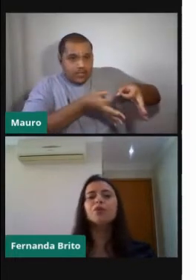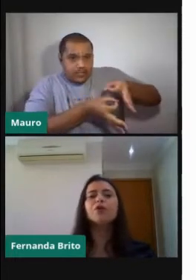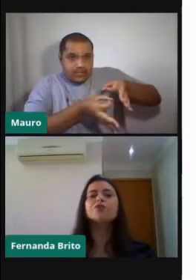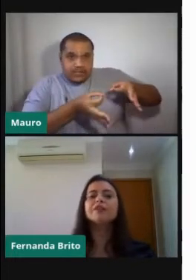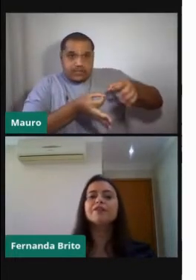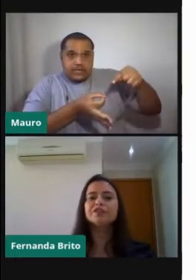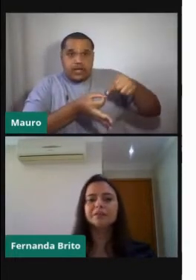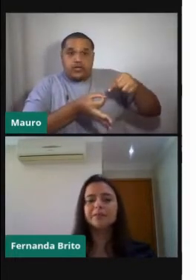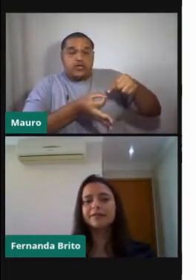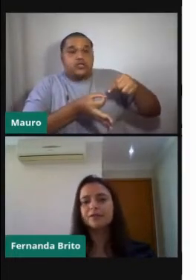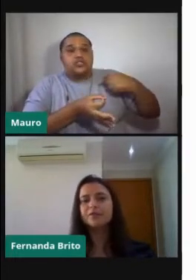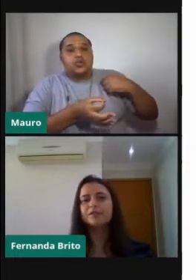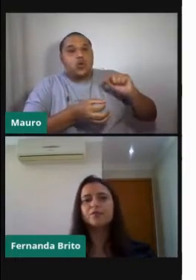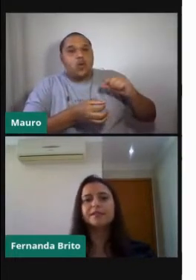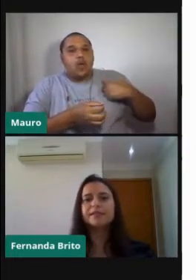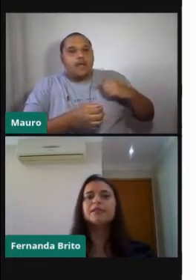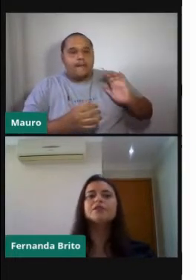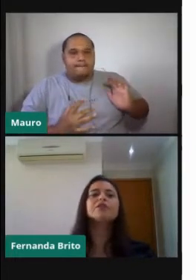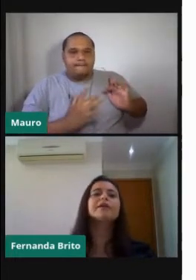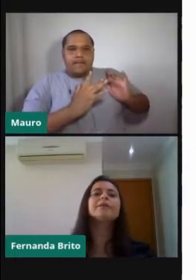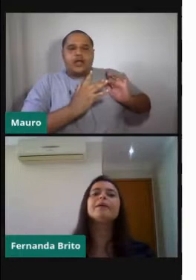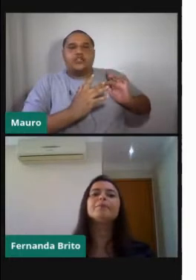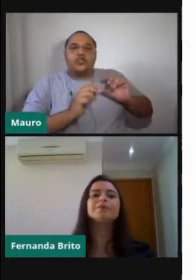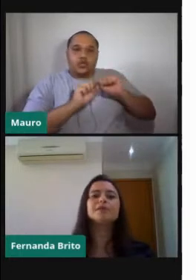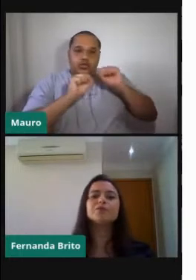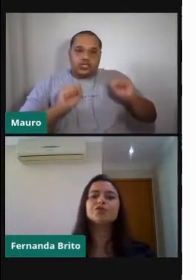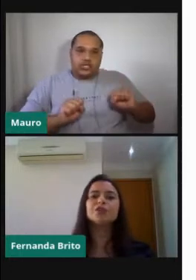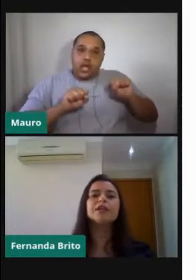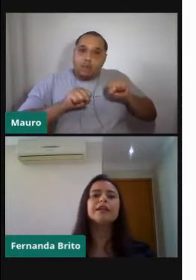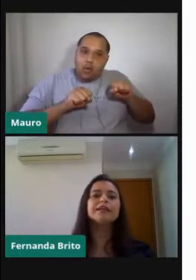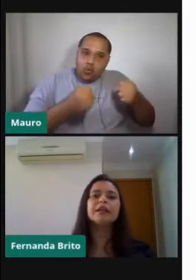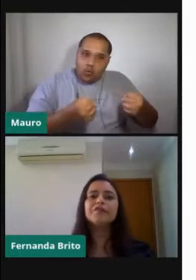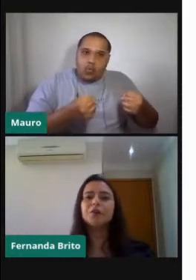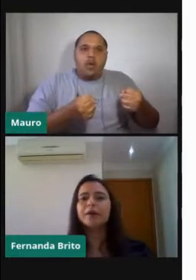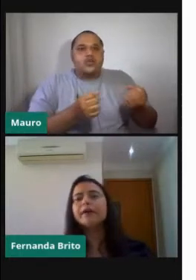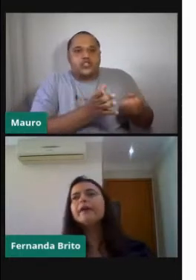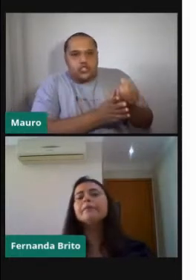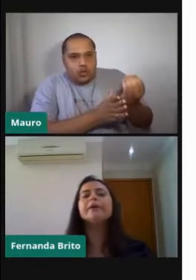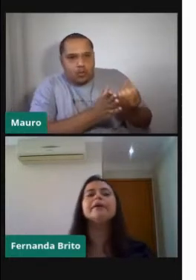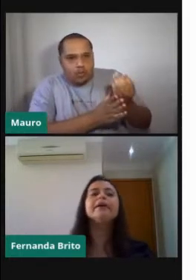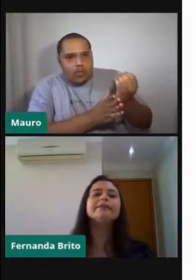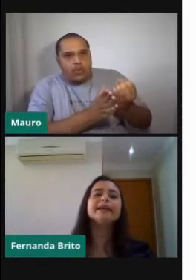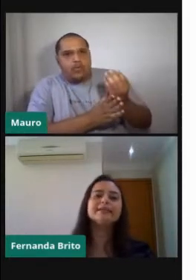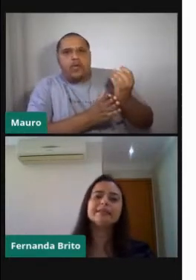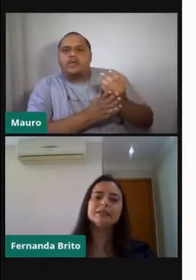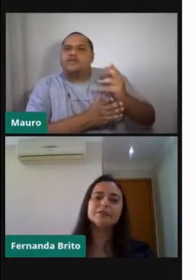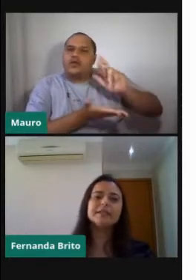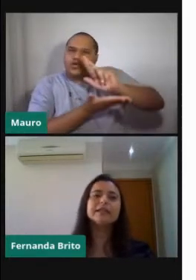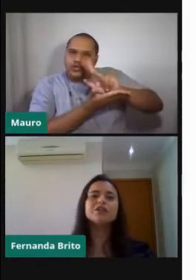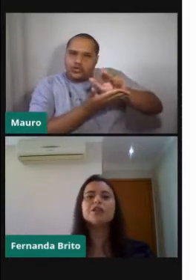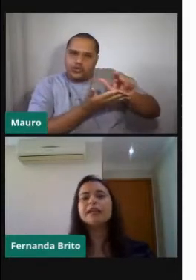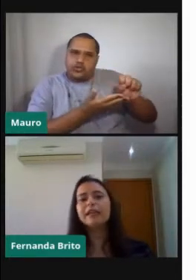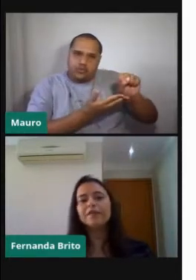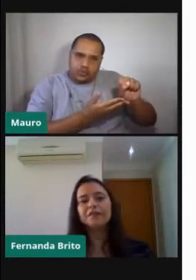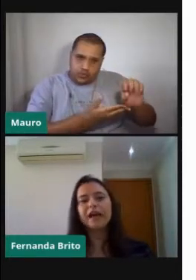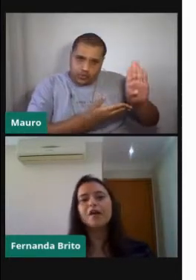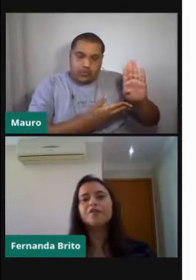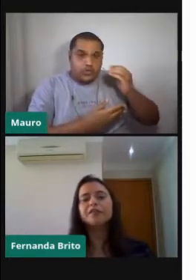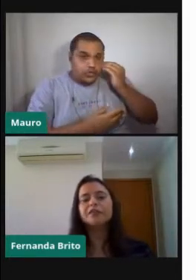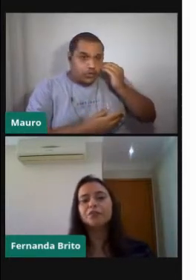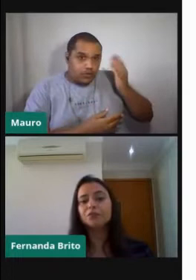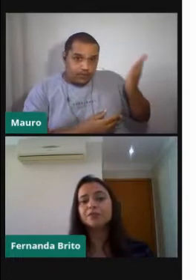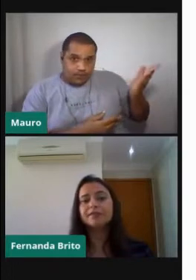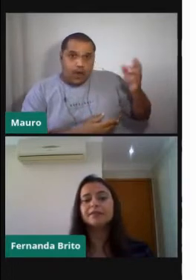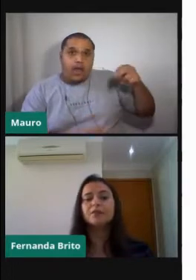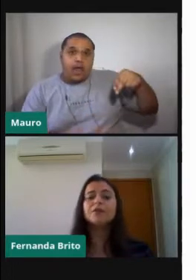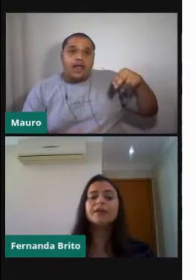o sistema imunológico através da liberação de citocinas, né, produção de interferon gama, das interleucinas,